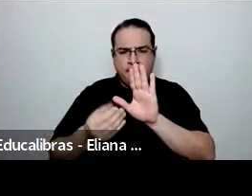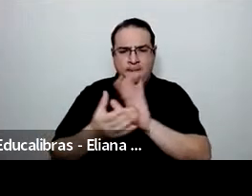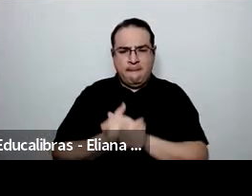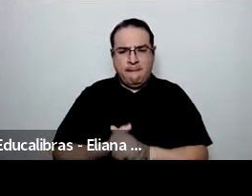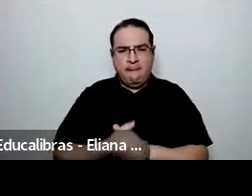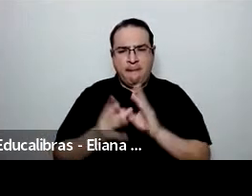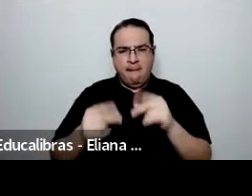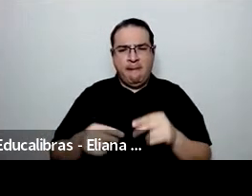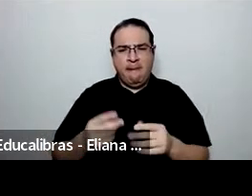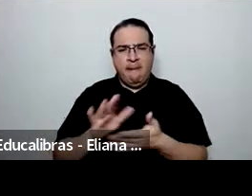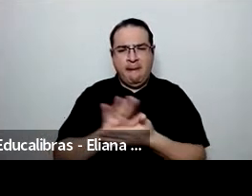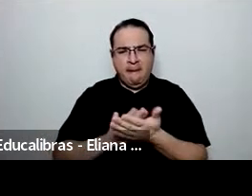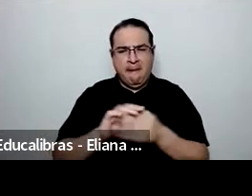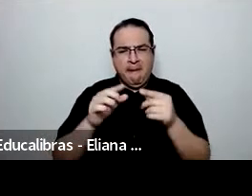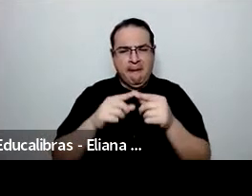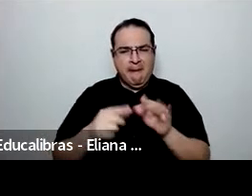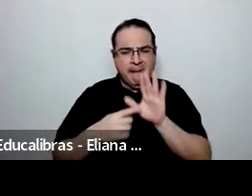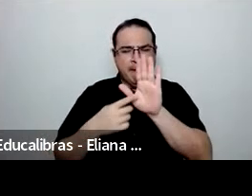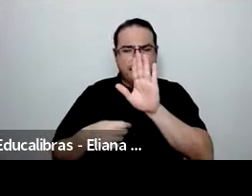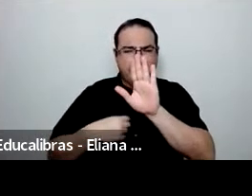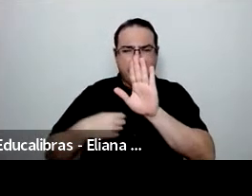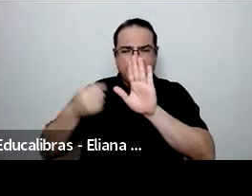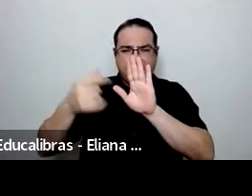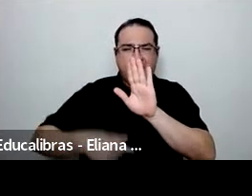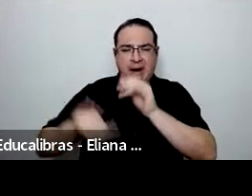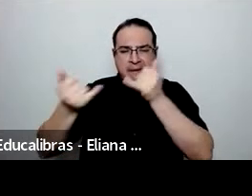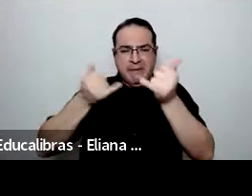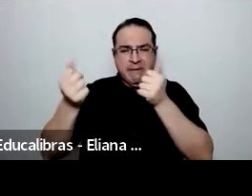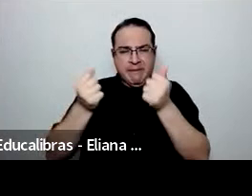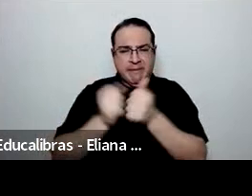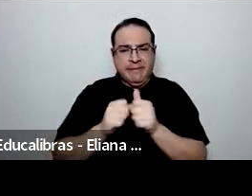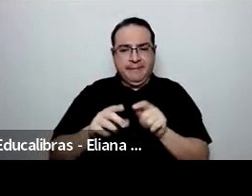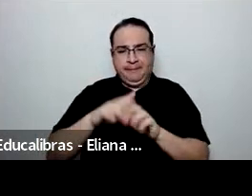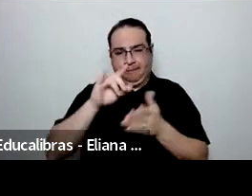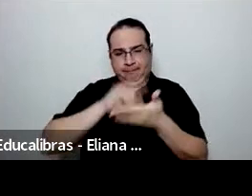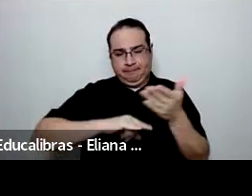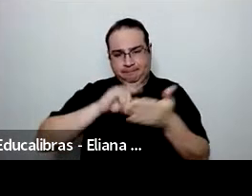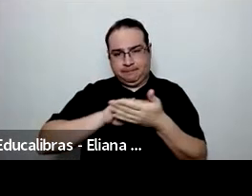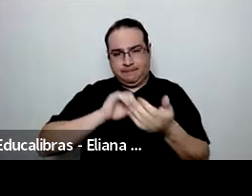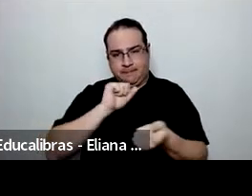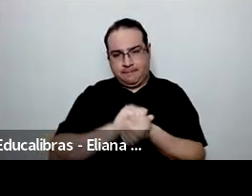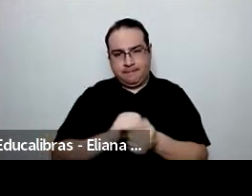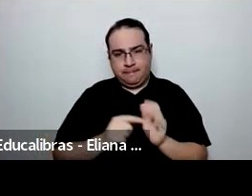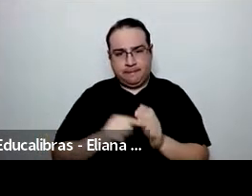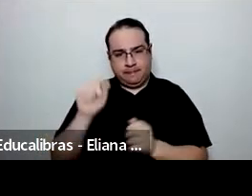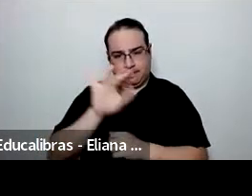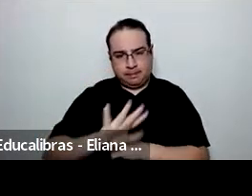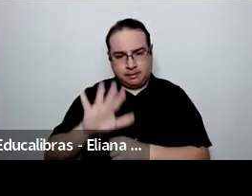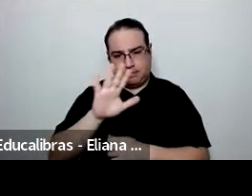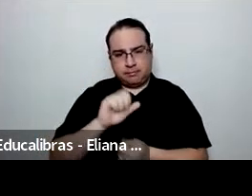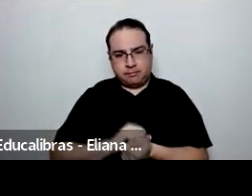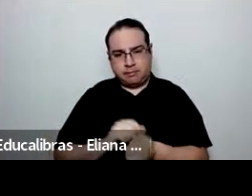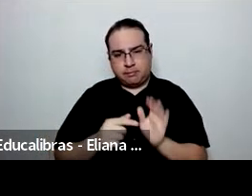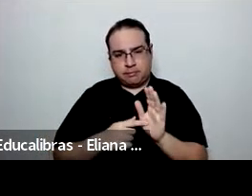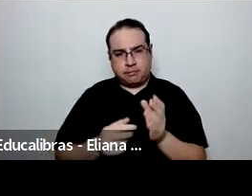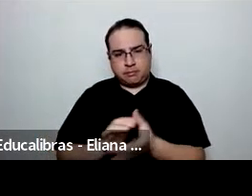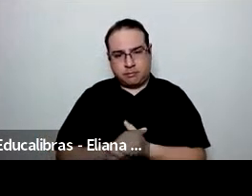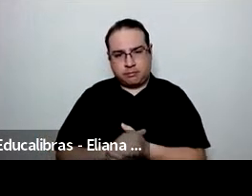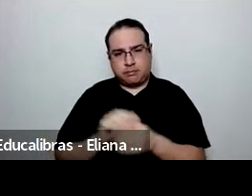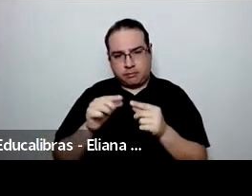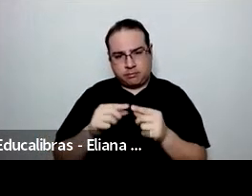terminar os envolvidos só como Informante as provas documentais que existem como imagens e todos só mostram